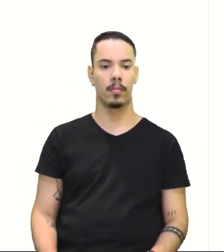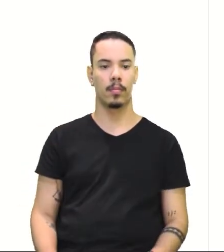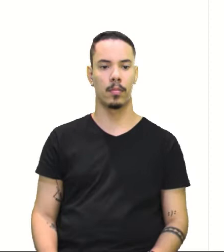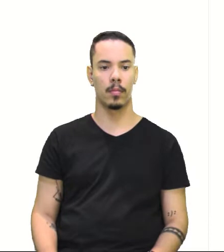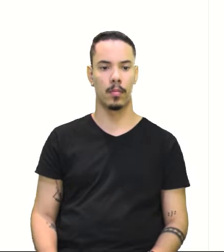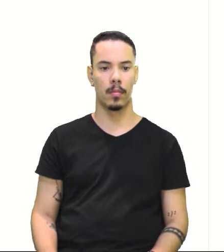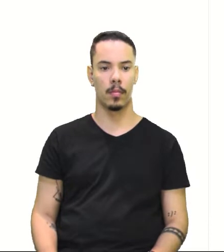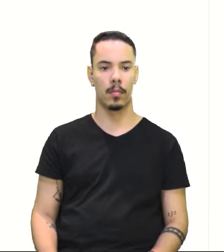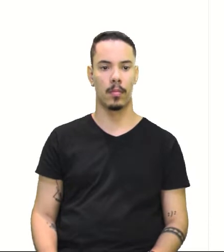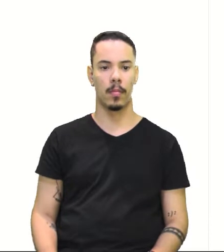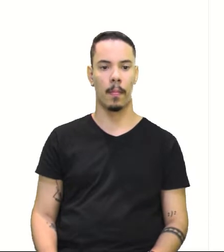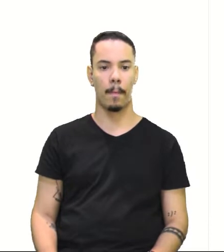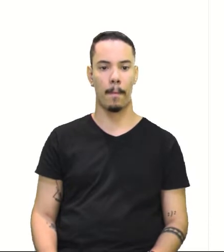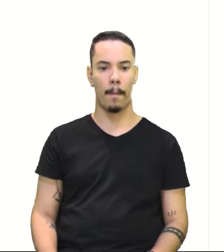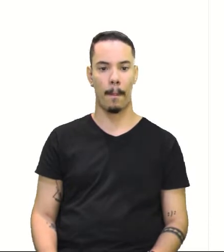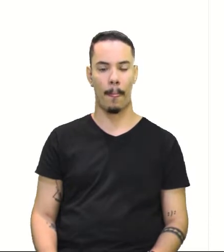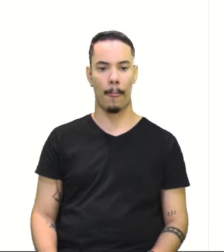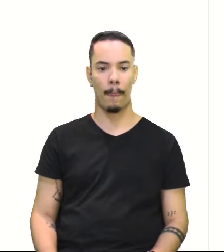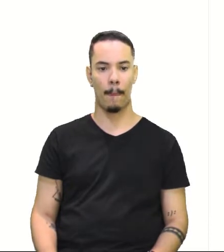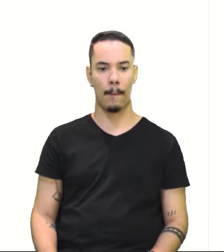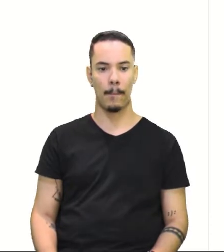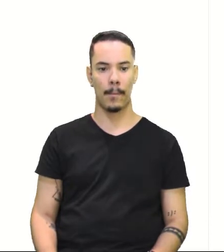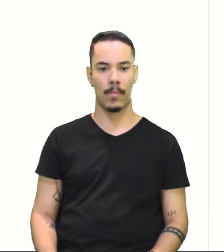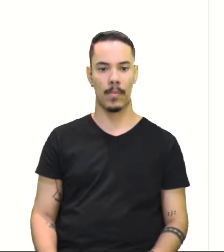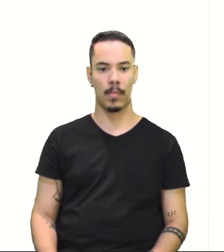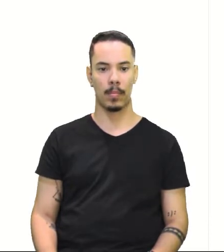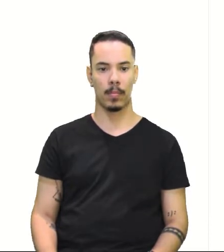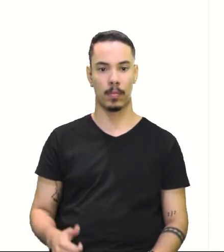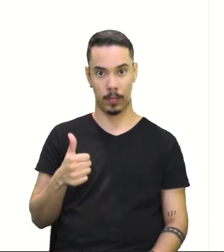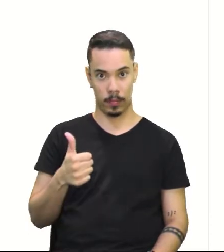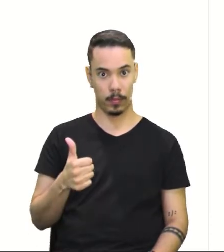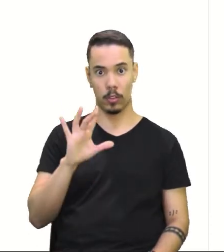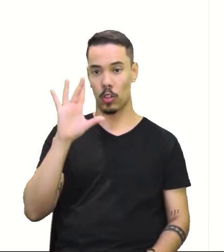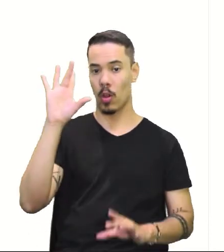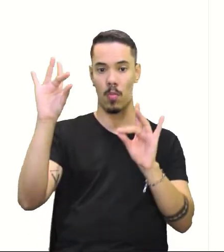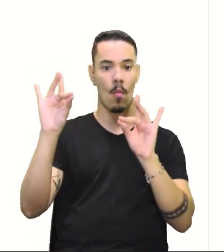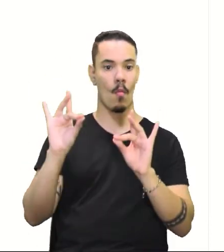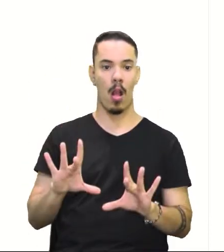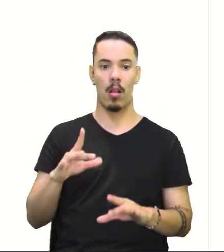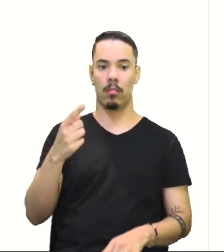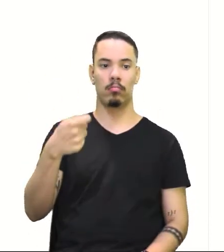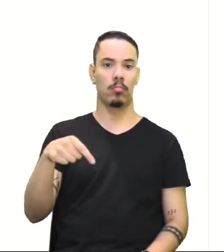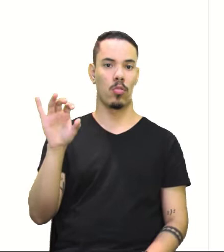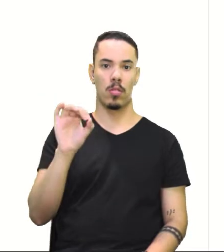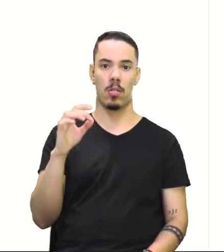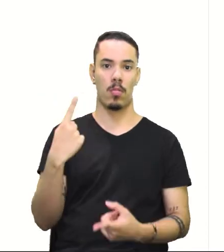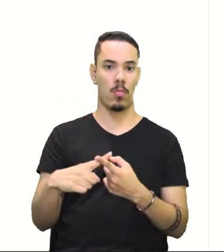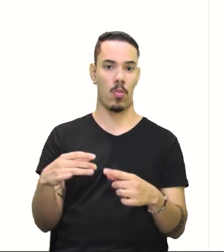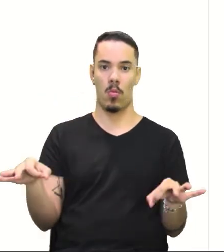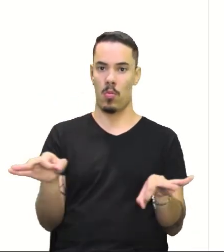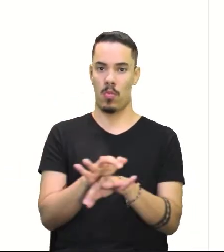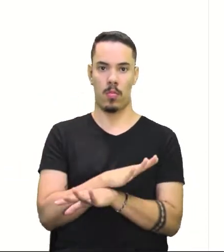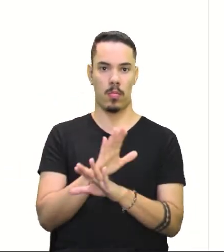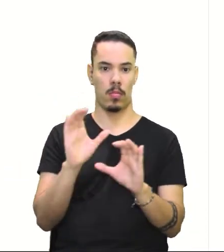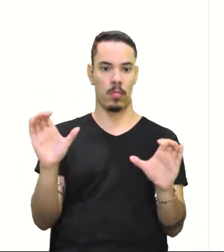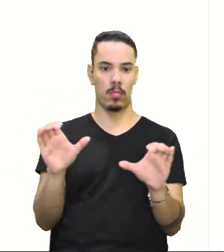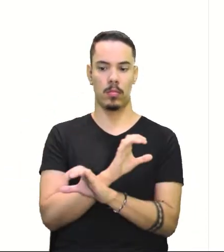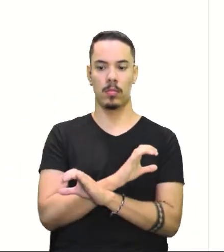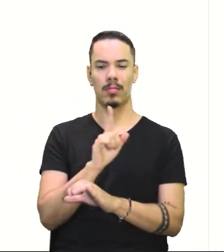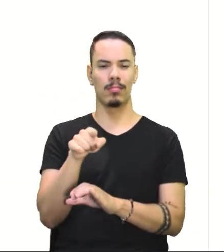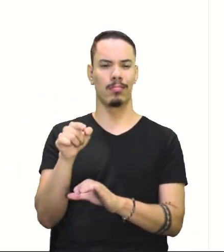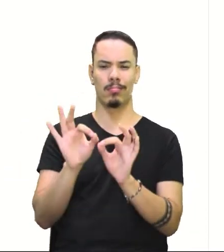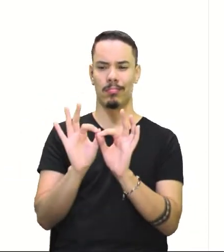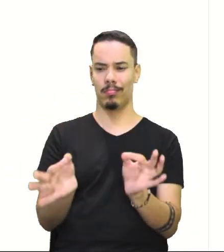quadrado, menos 5 do x e 2 do outro. Não precisou colocar zero. Não nenhum, precisou, né? porque estava tudo completinho e é um polinômio pequeno,